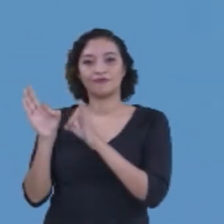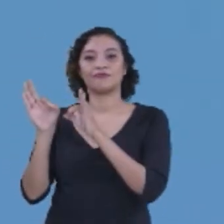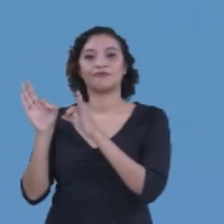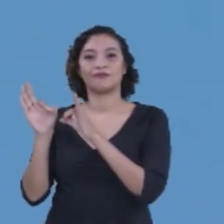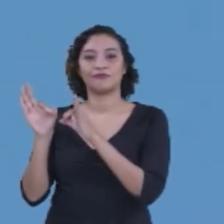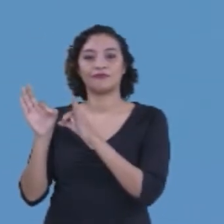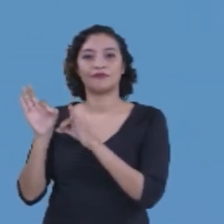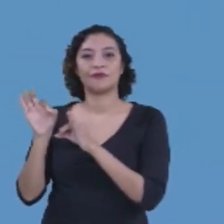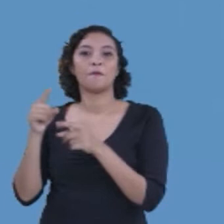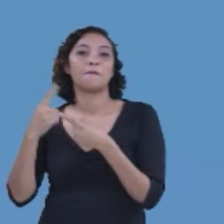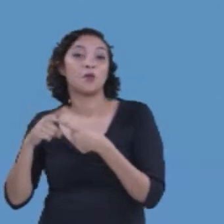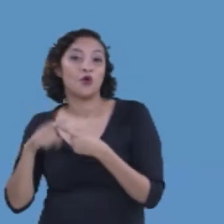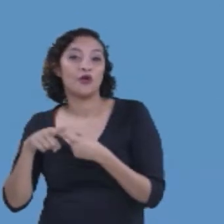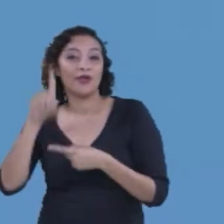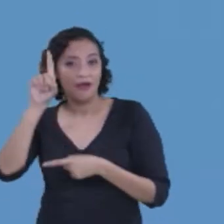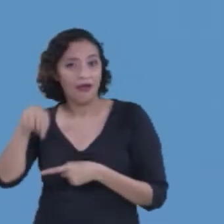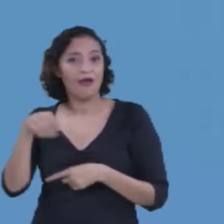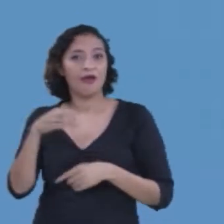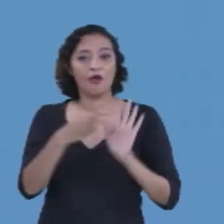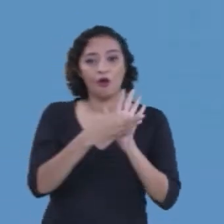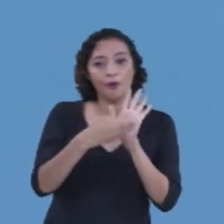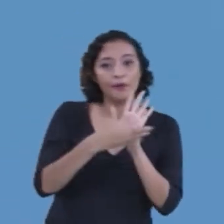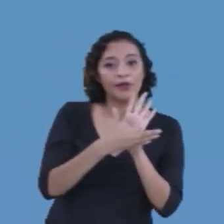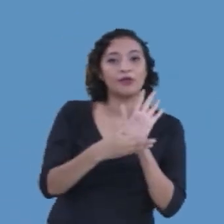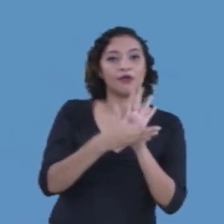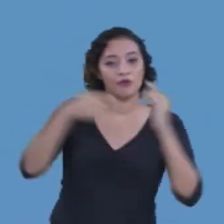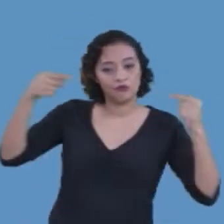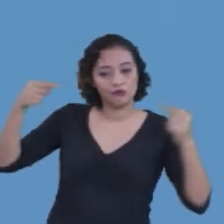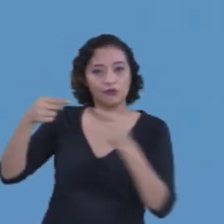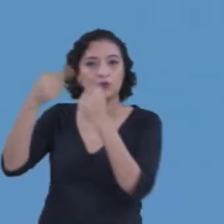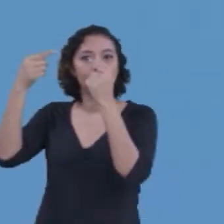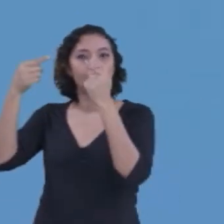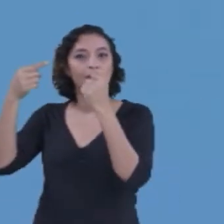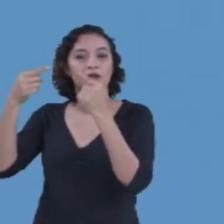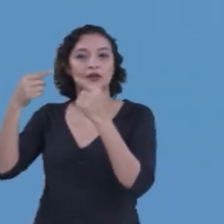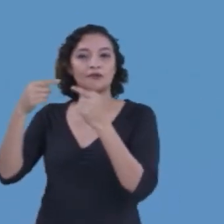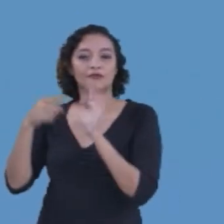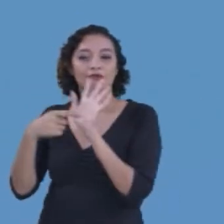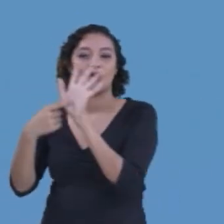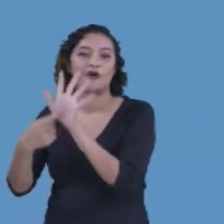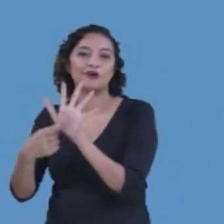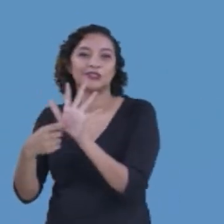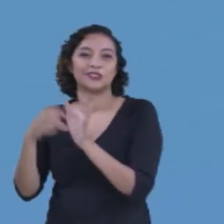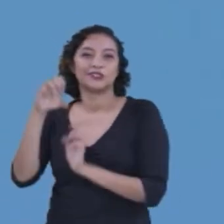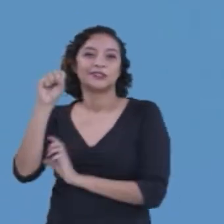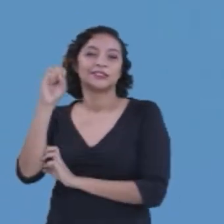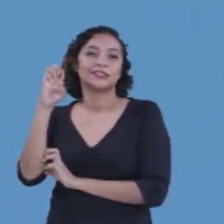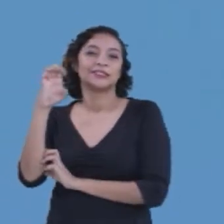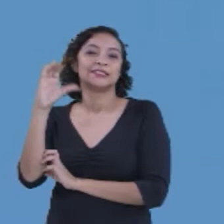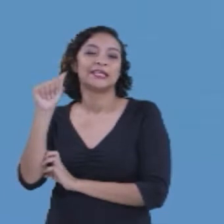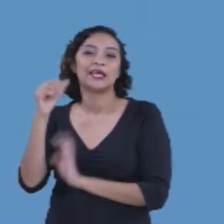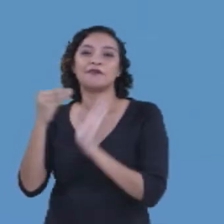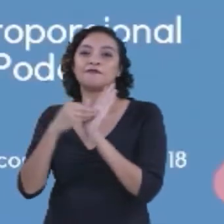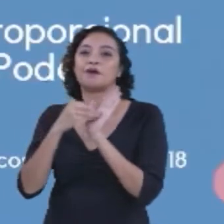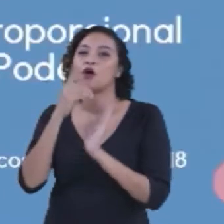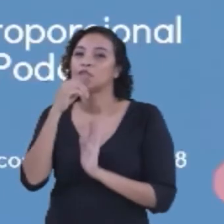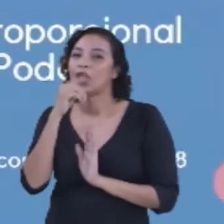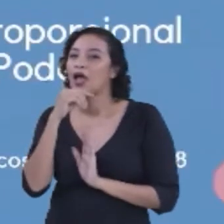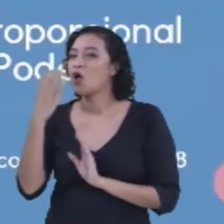é quando ele dá essa opinião, ó, são sinais de seca brava, terrível. Muito bem. Vamos analisar outro